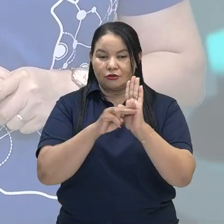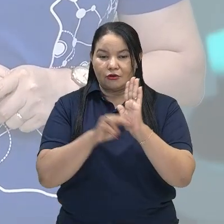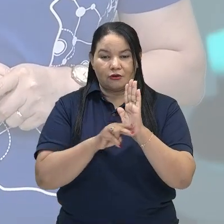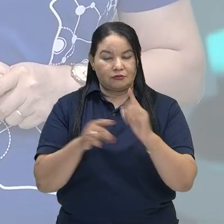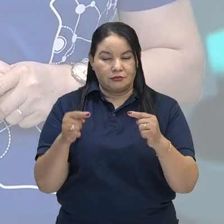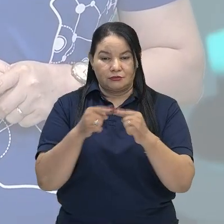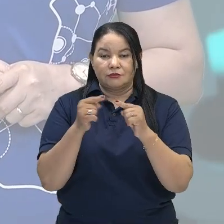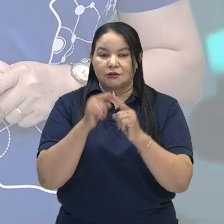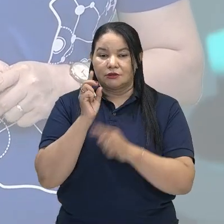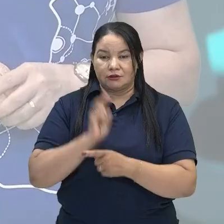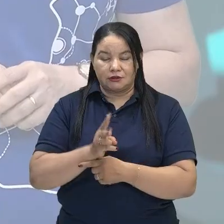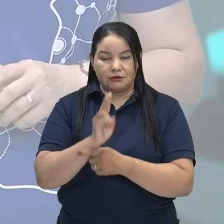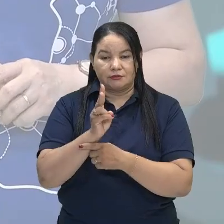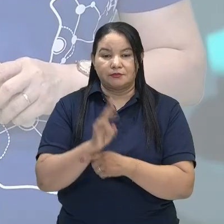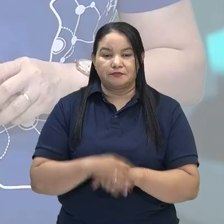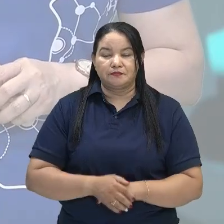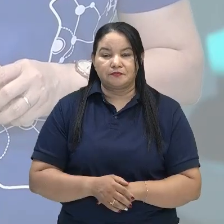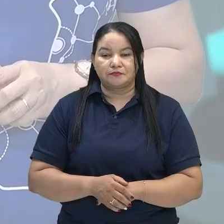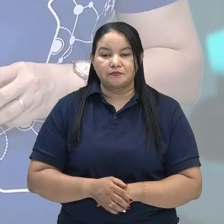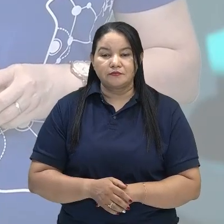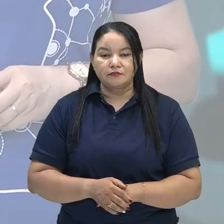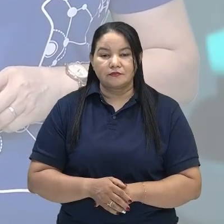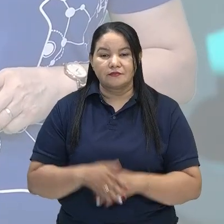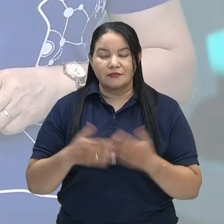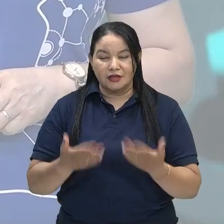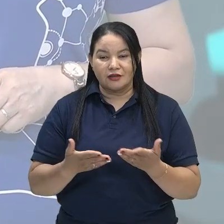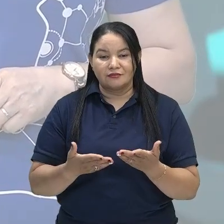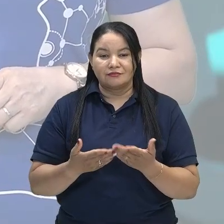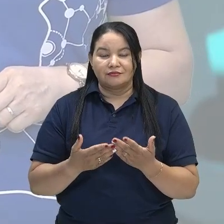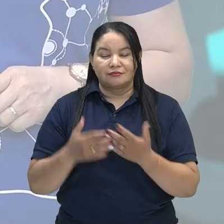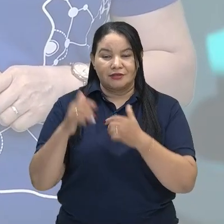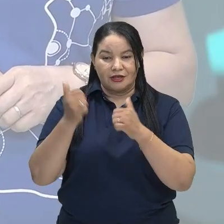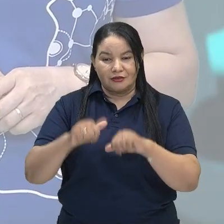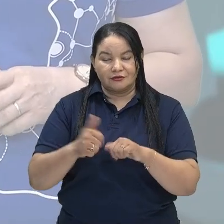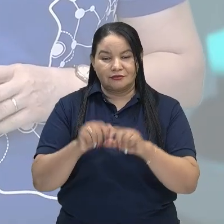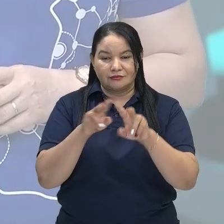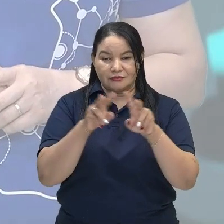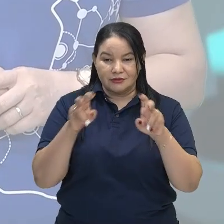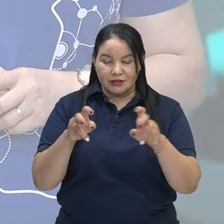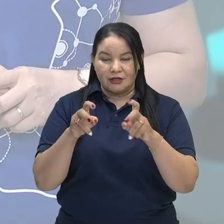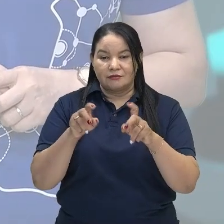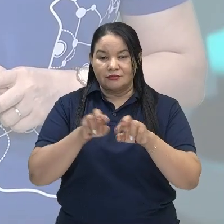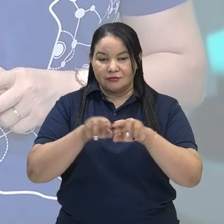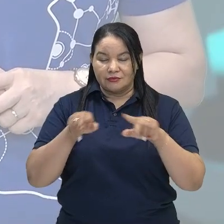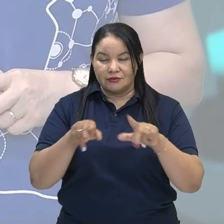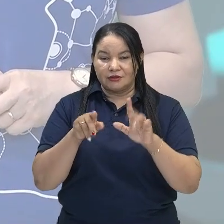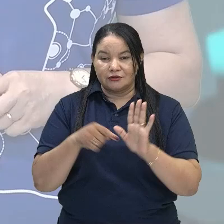certo? Então, essa foi a nossa revisão dos assuntos,